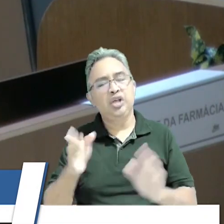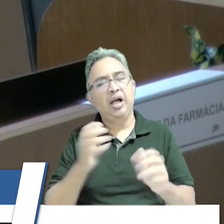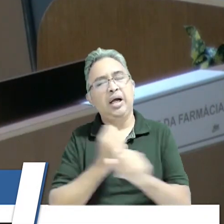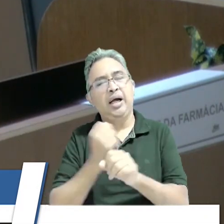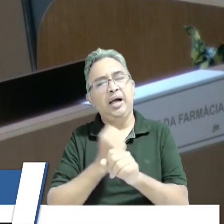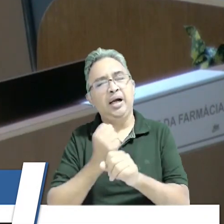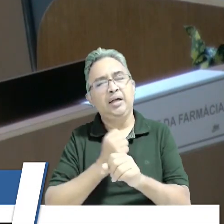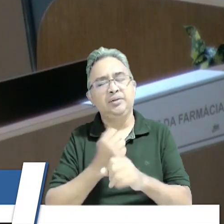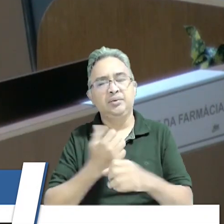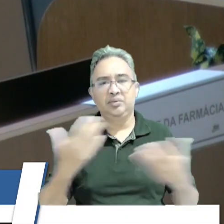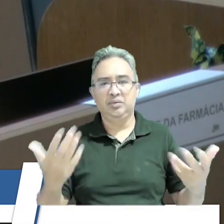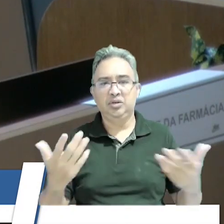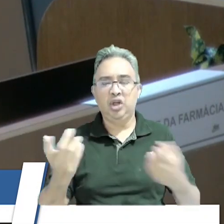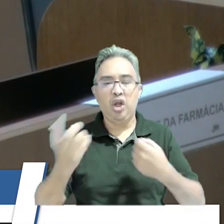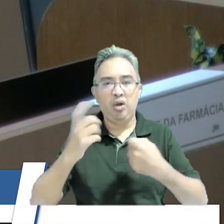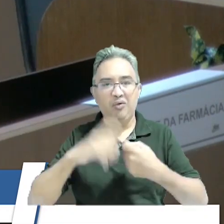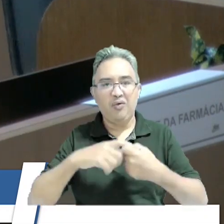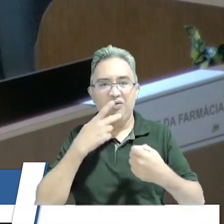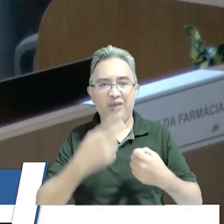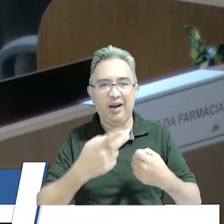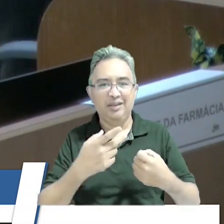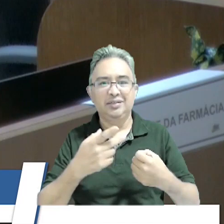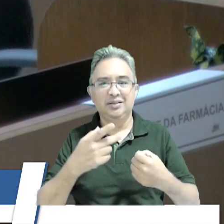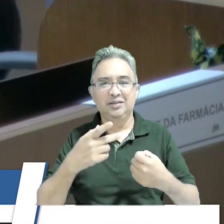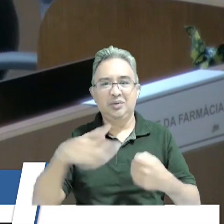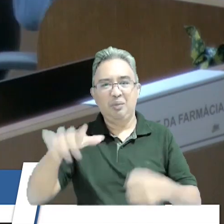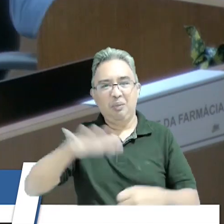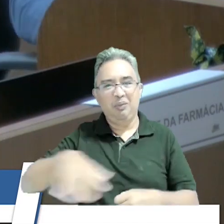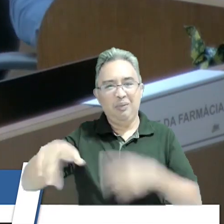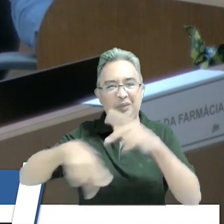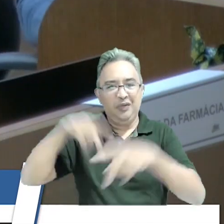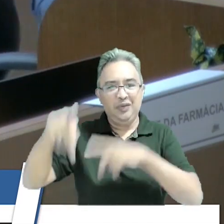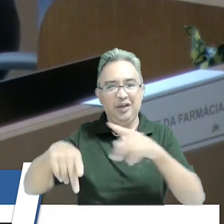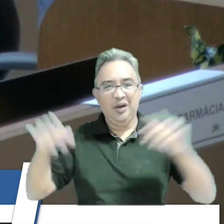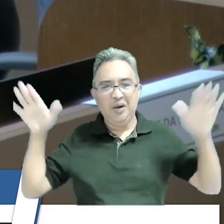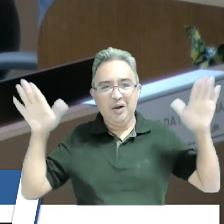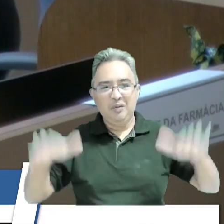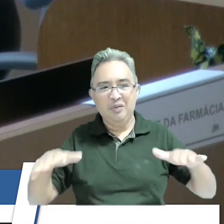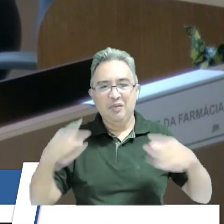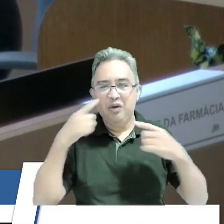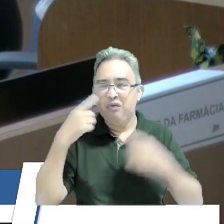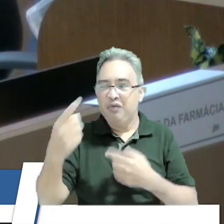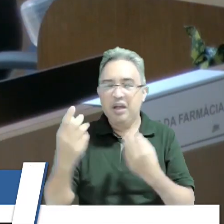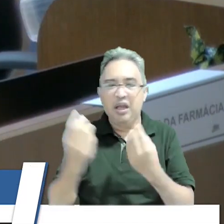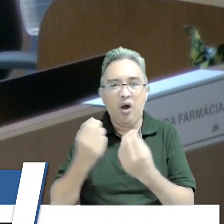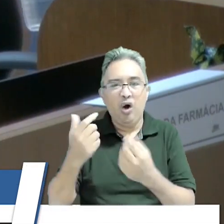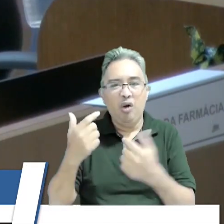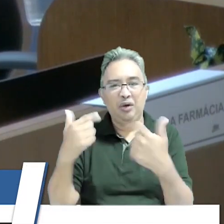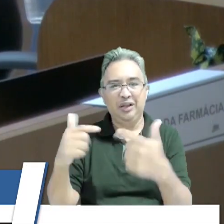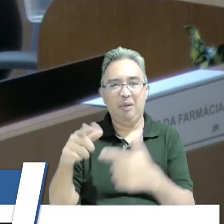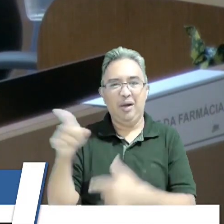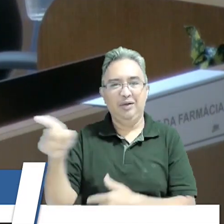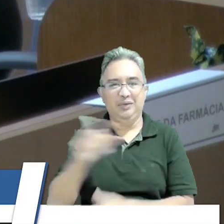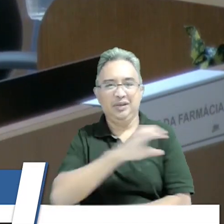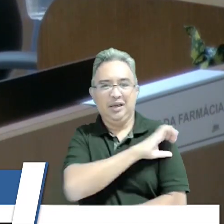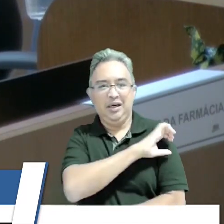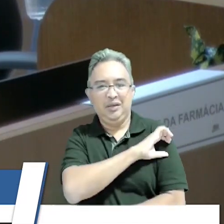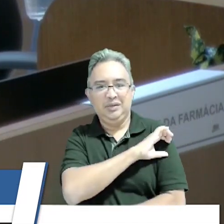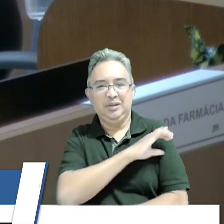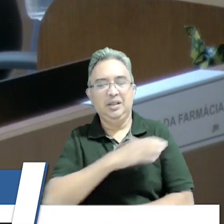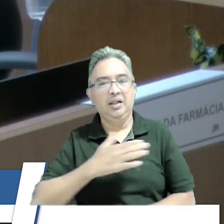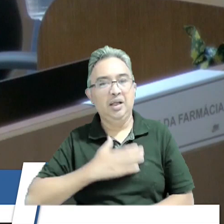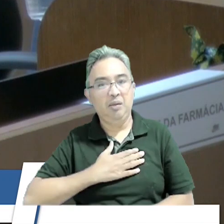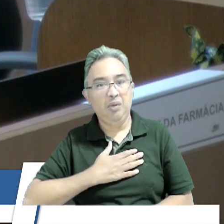a dizer para a população do aeroporto, observe, né, o trabalho do Claudinei. Eu acho que, na minha opinião, o